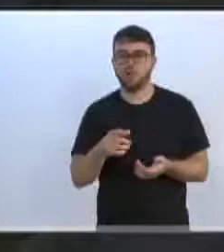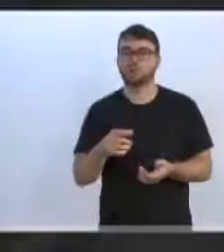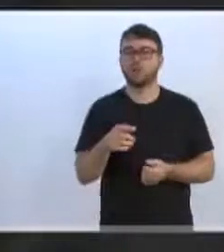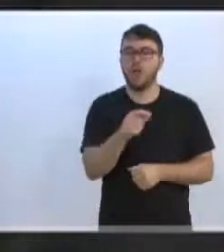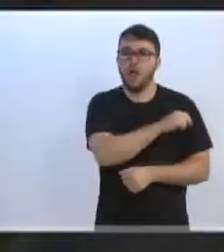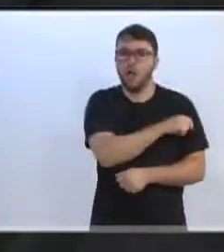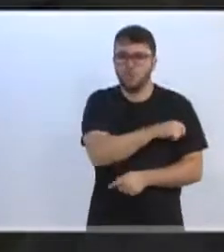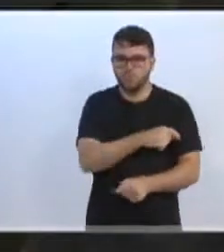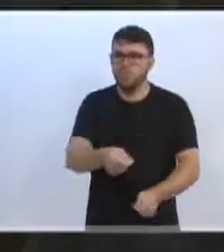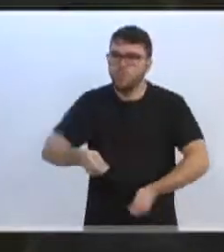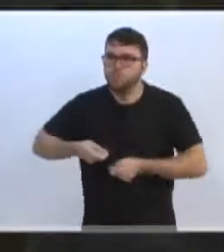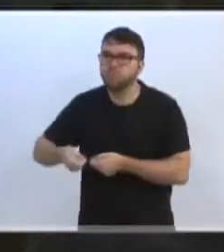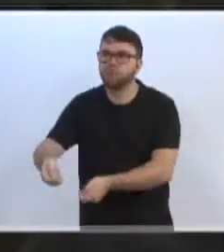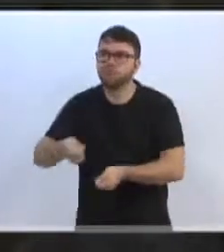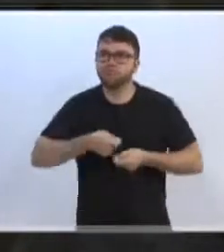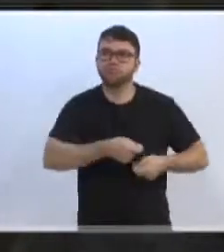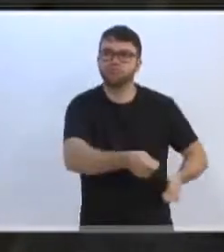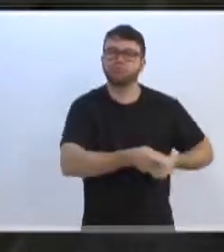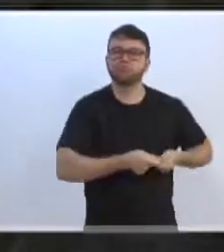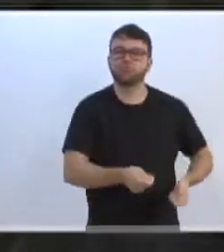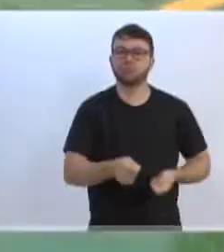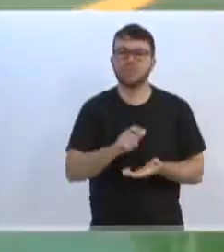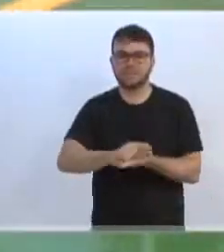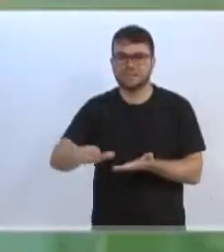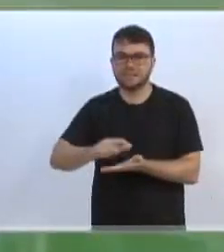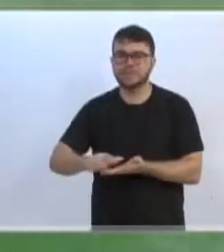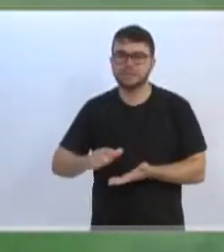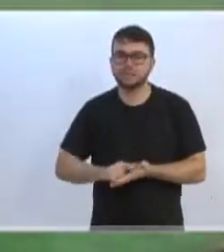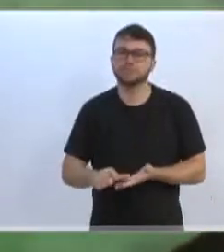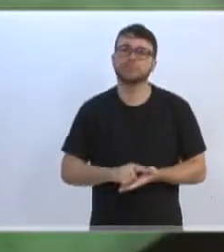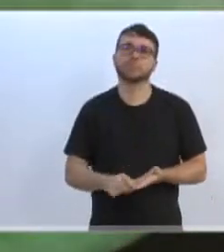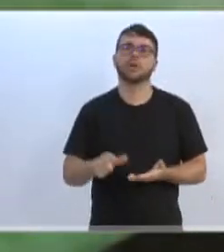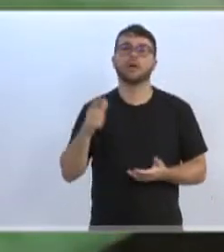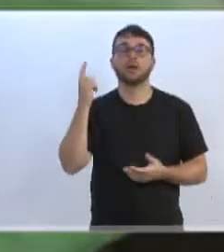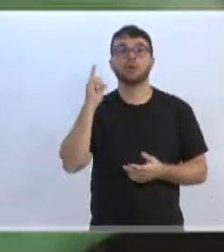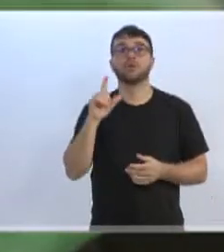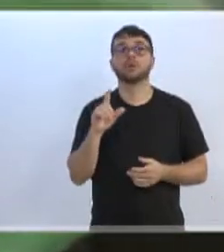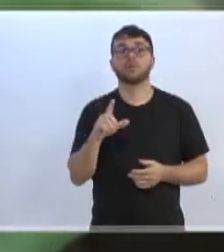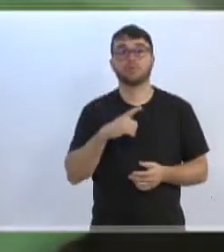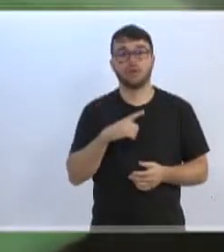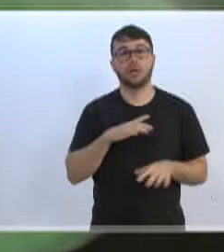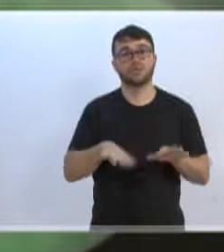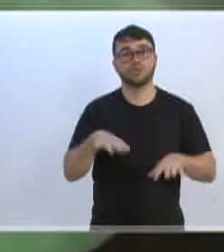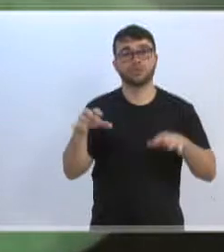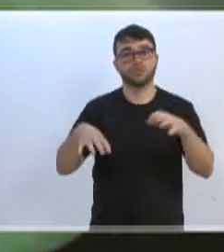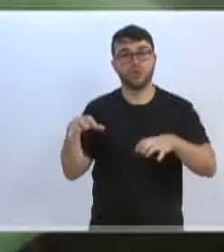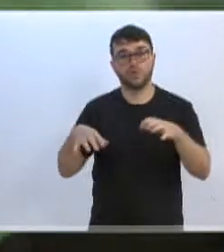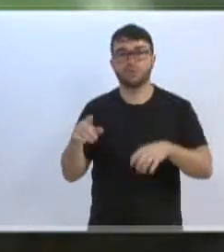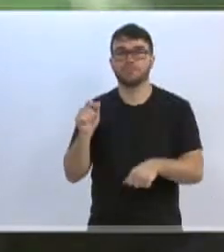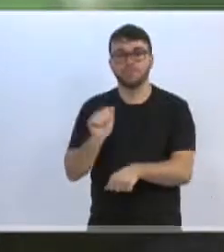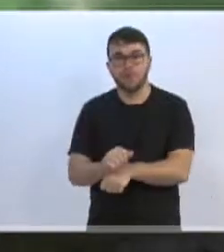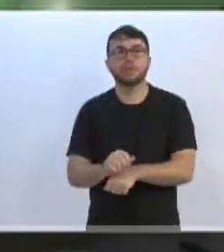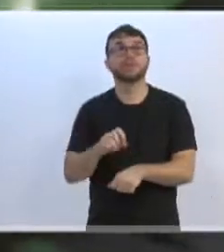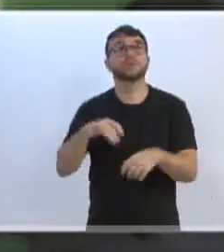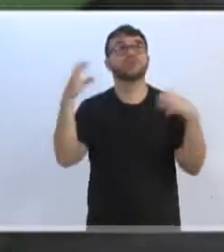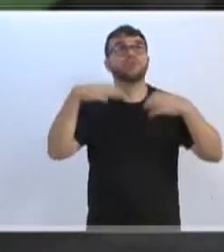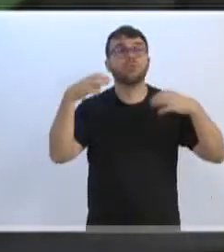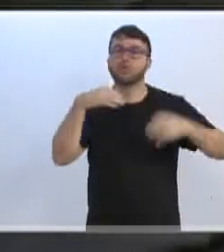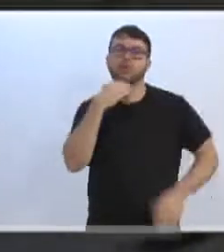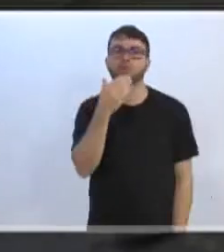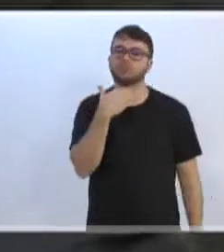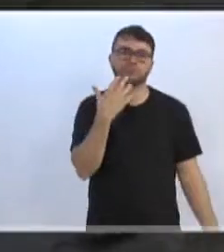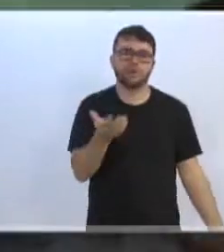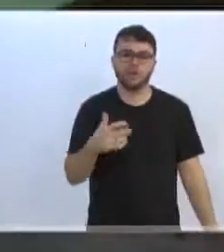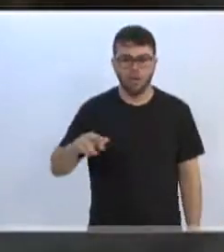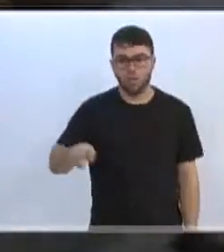limpos secam depois também para poder fazer educação física e isso quando não está chovendo é quando já parou de se ver por que conta a juventude não tem com sua vira um sabão